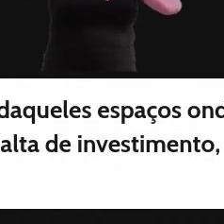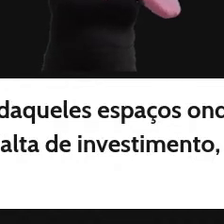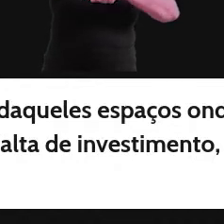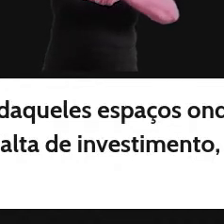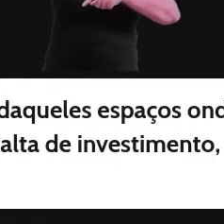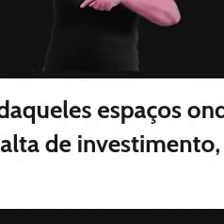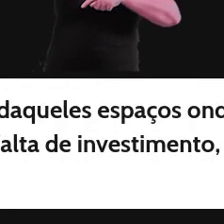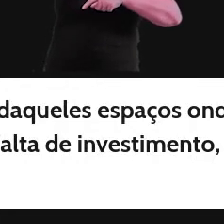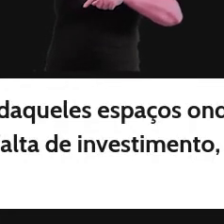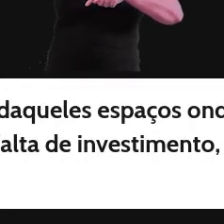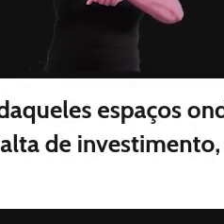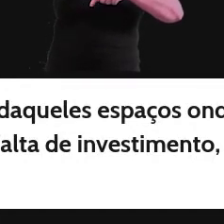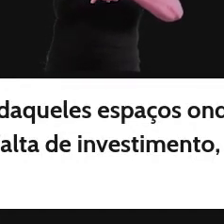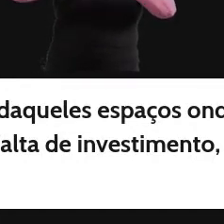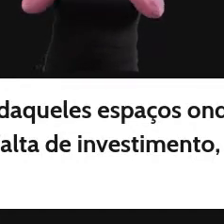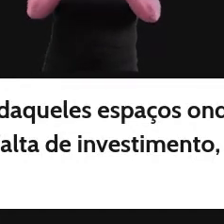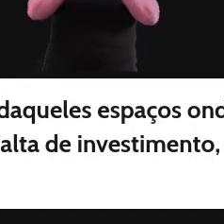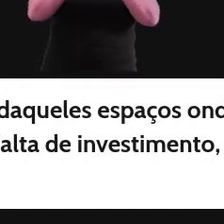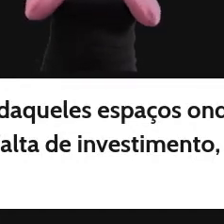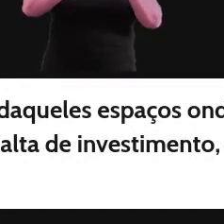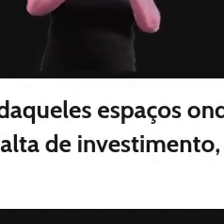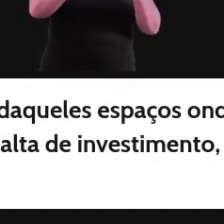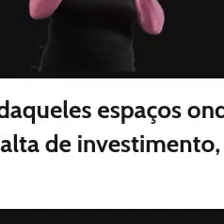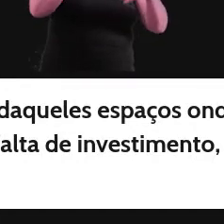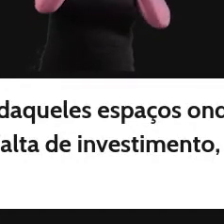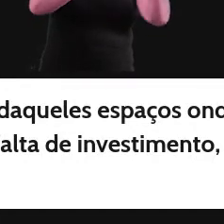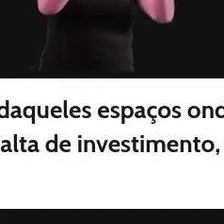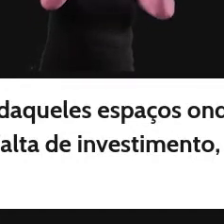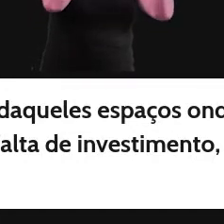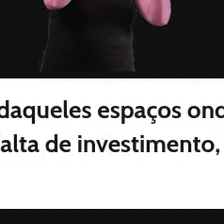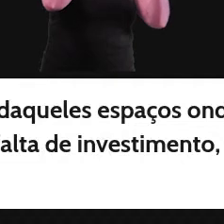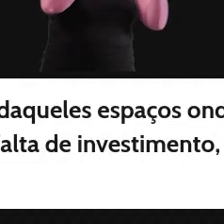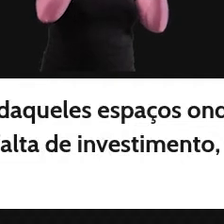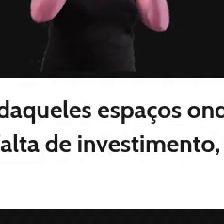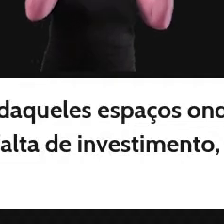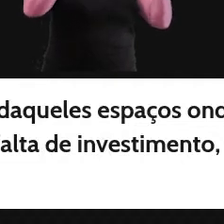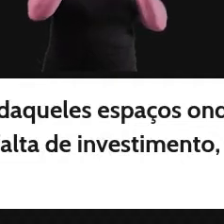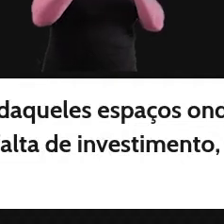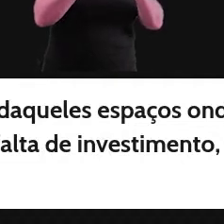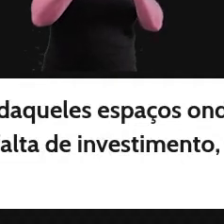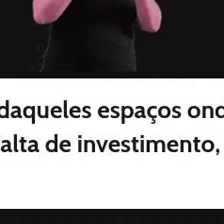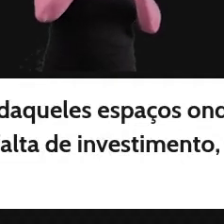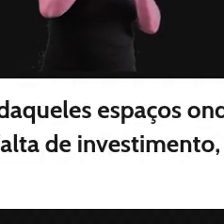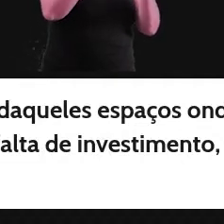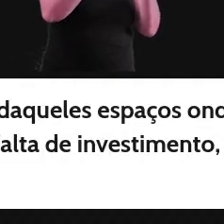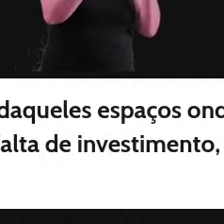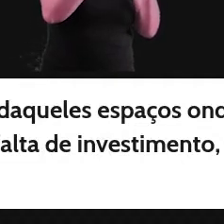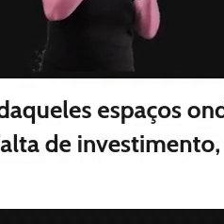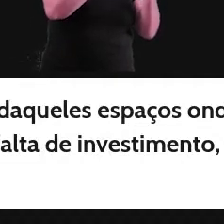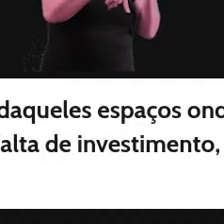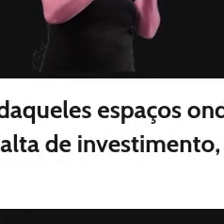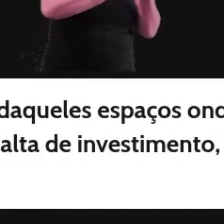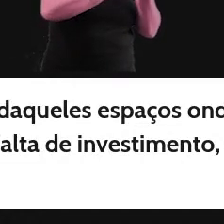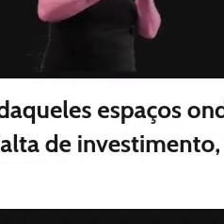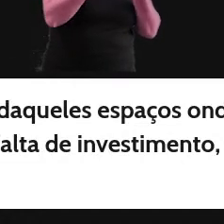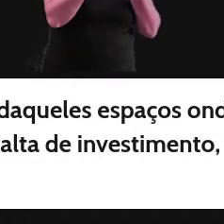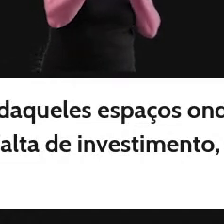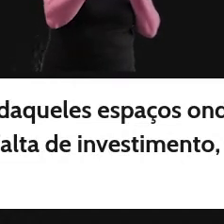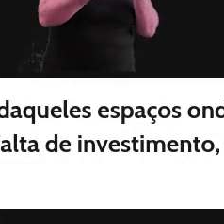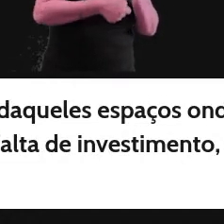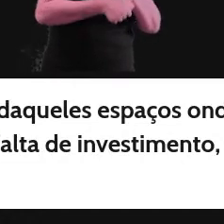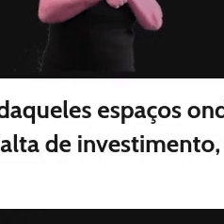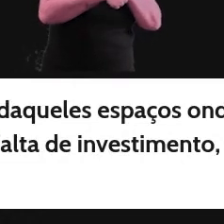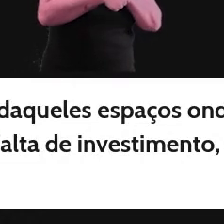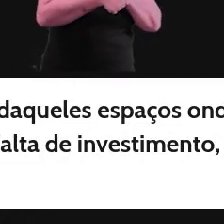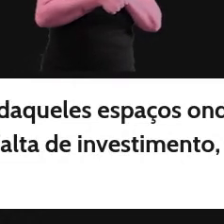humanos qualificados que a gente precisa para desenvolver uma exposição virtual. Então, se o problema for falta de recursos, não sei